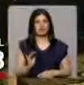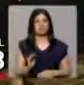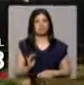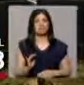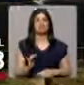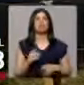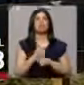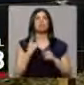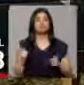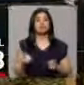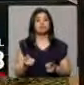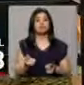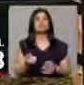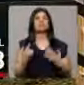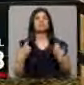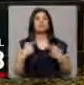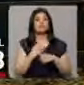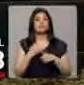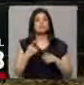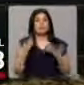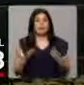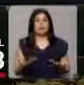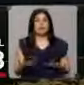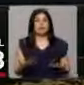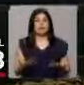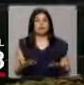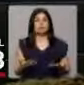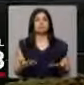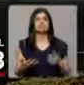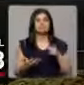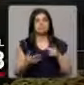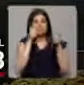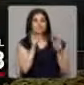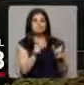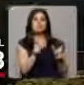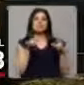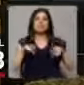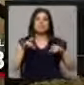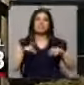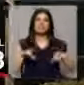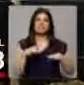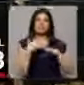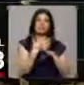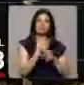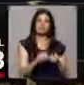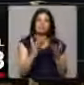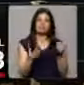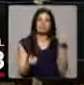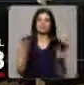eh decorrem já neste momento as operações de rescaldo eh portanto